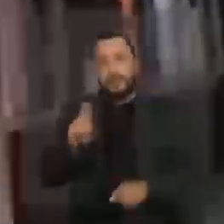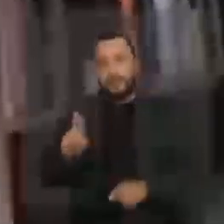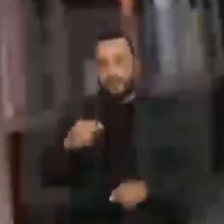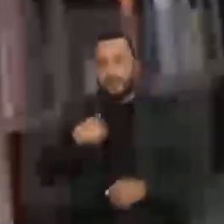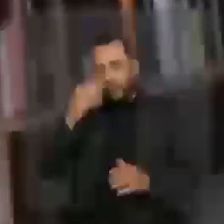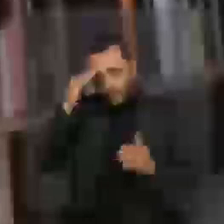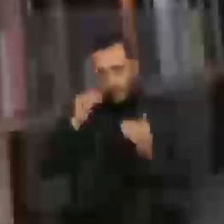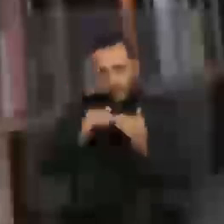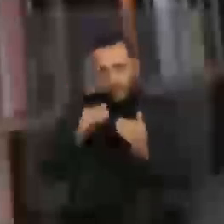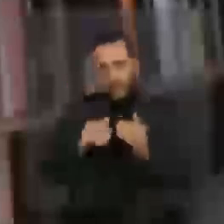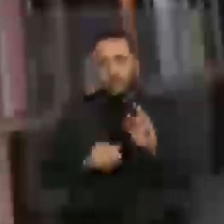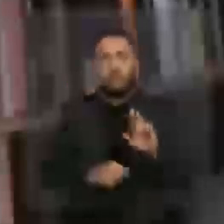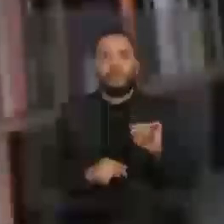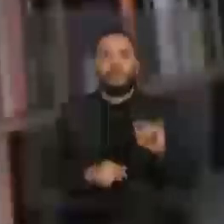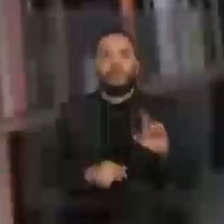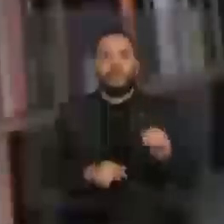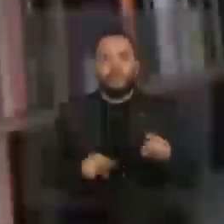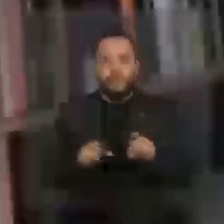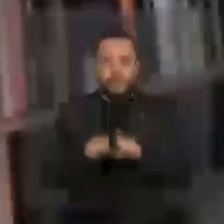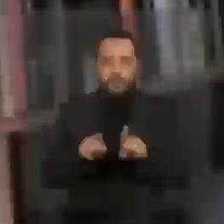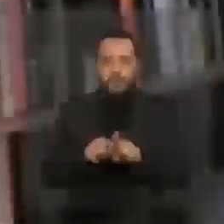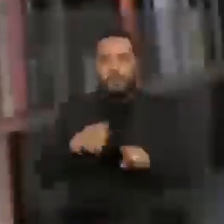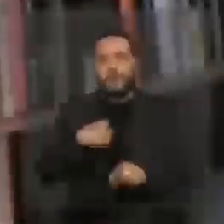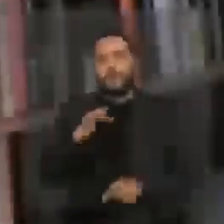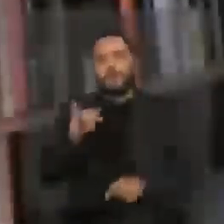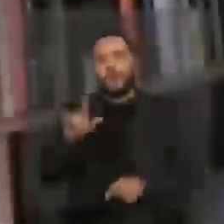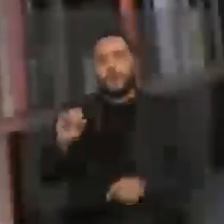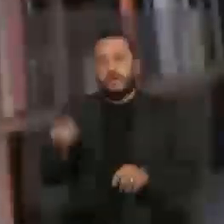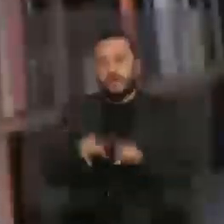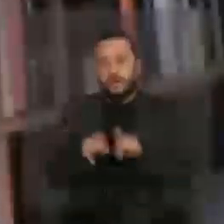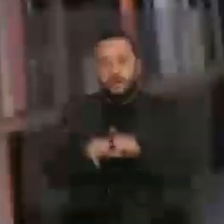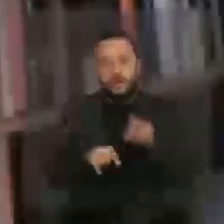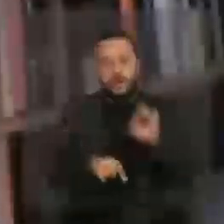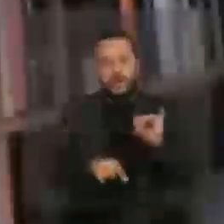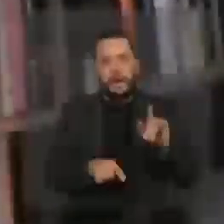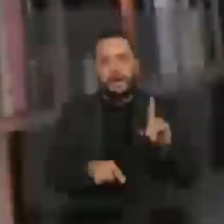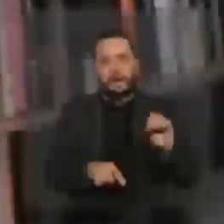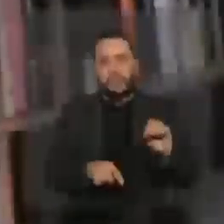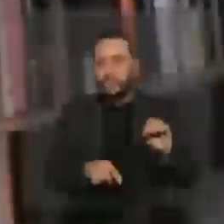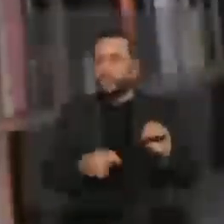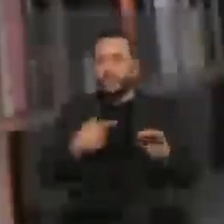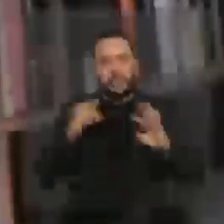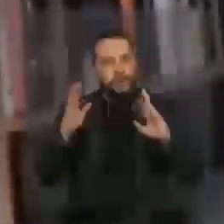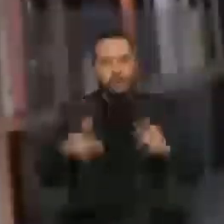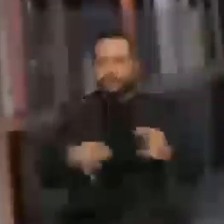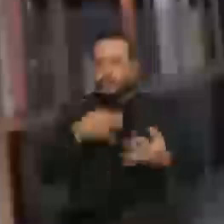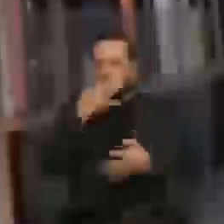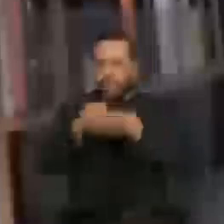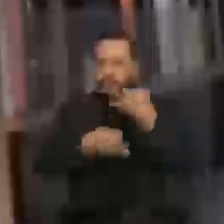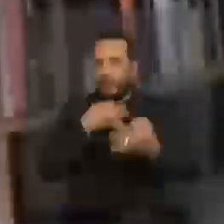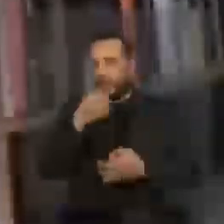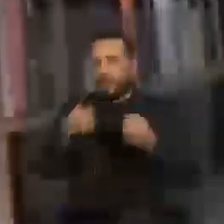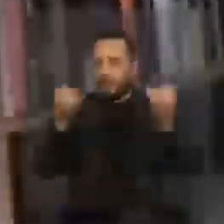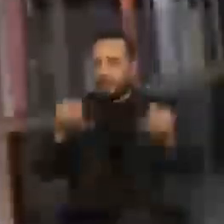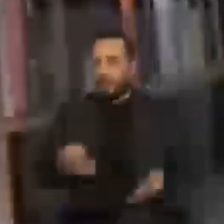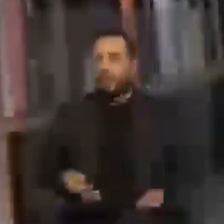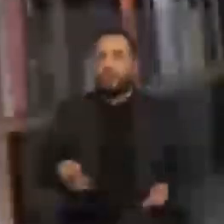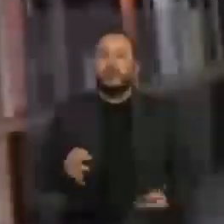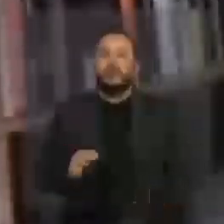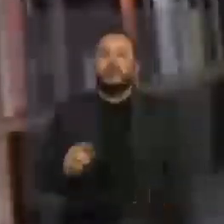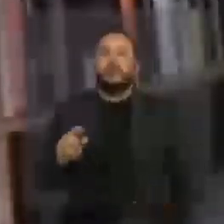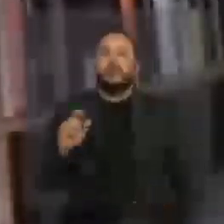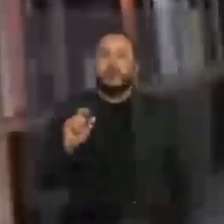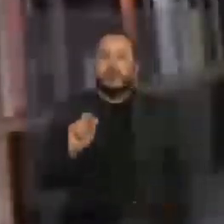o vereador Rodrigo Goulart, com o vereador Fábio Riva, com o vereador Ricardo Nunes, com todo mundo que já se pronunciou a esse respeito, acho que o Caio Miranda também, enfim,